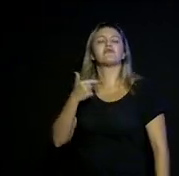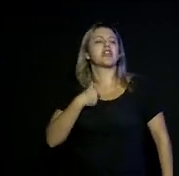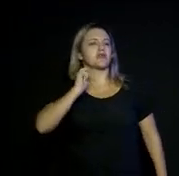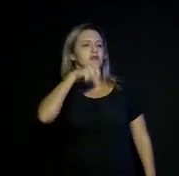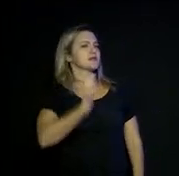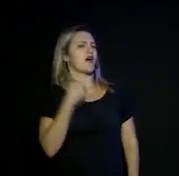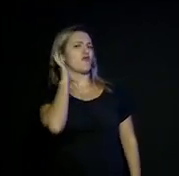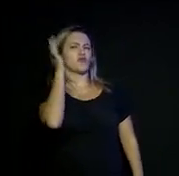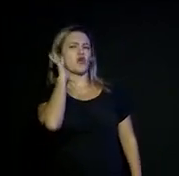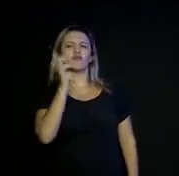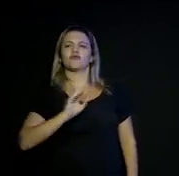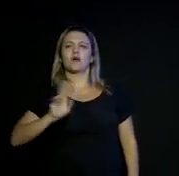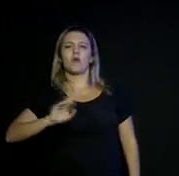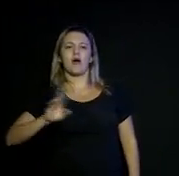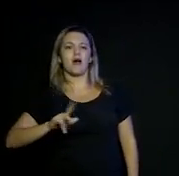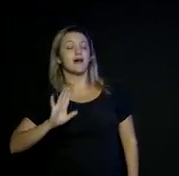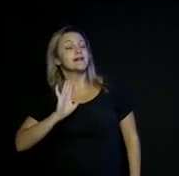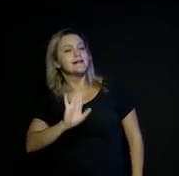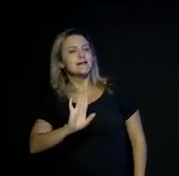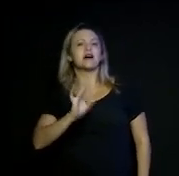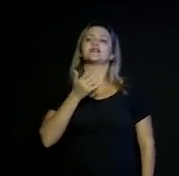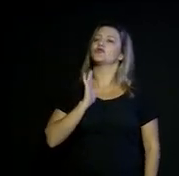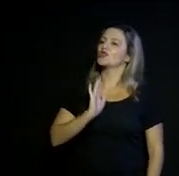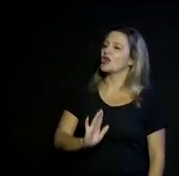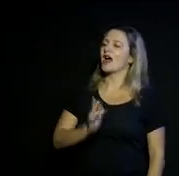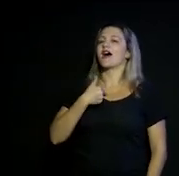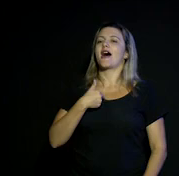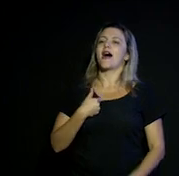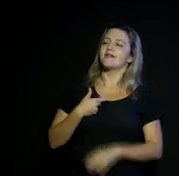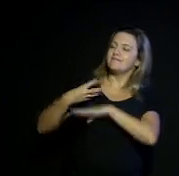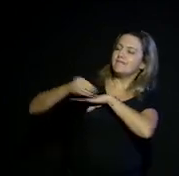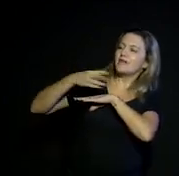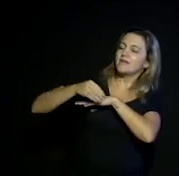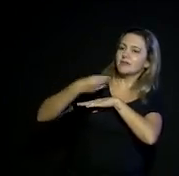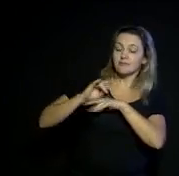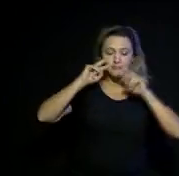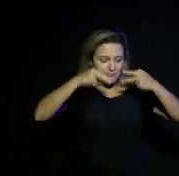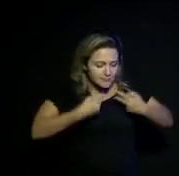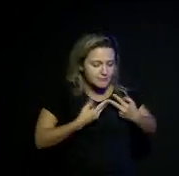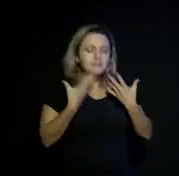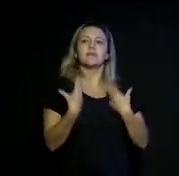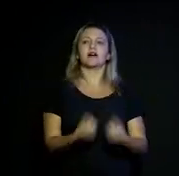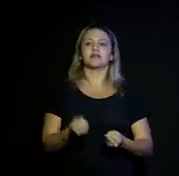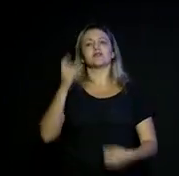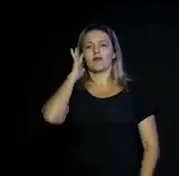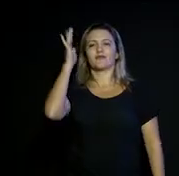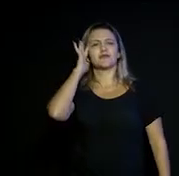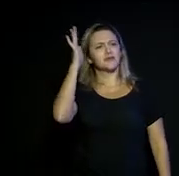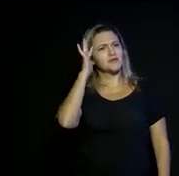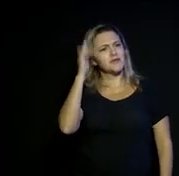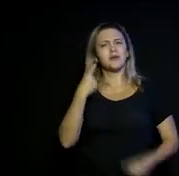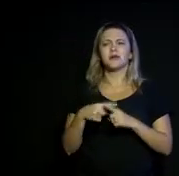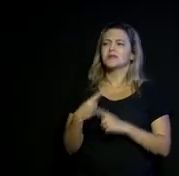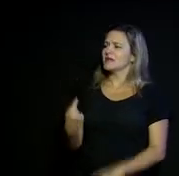sou filósofo. E daqui a pouco eu trouxe tanta filosofia à tona neles, e qualquer filósofo é capaz de fazer isso. Tanta filosofia à tona que eles disseram, nossa,